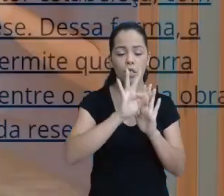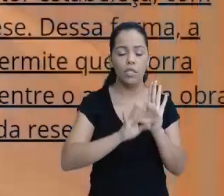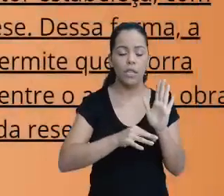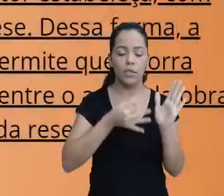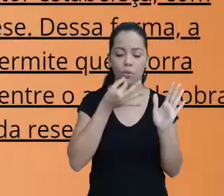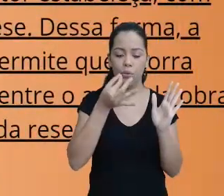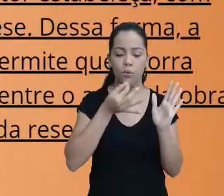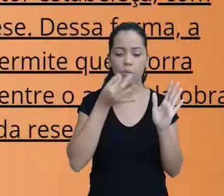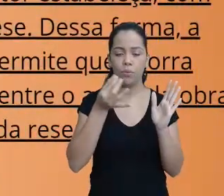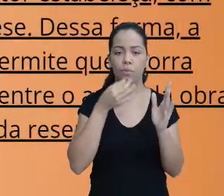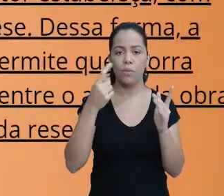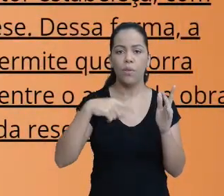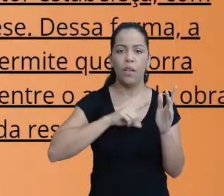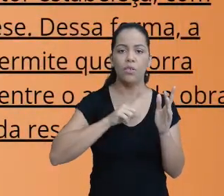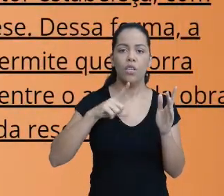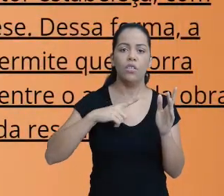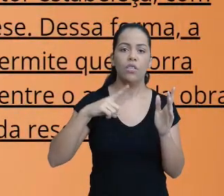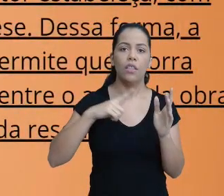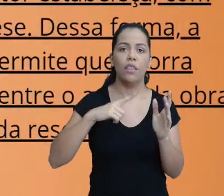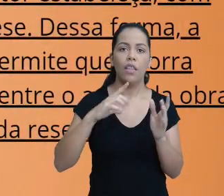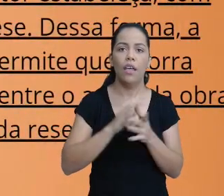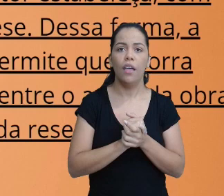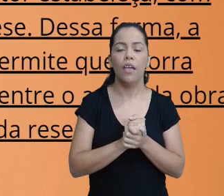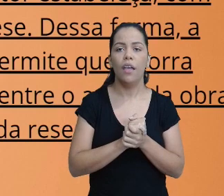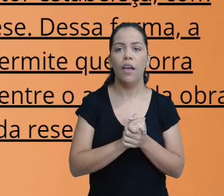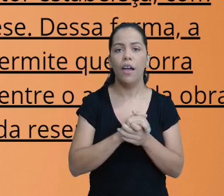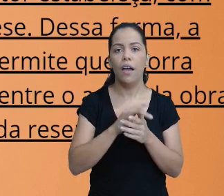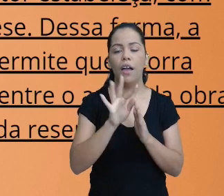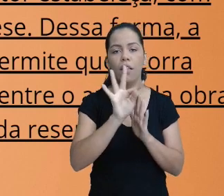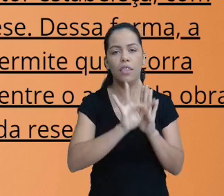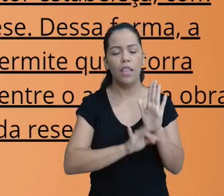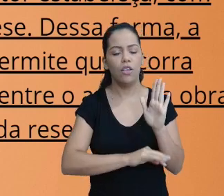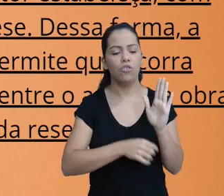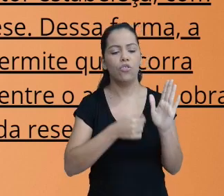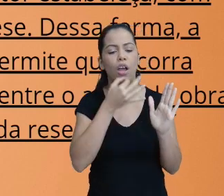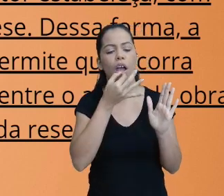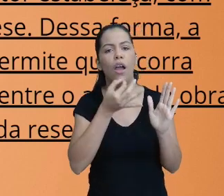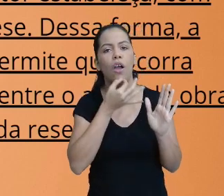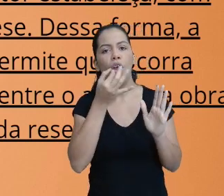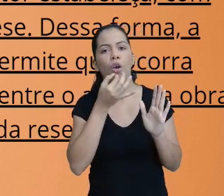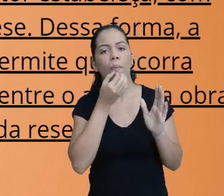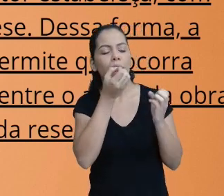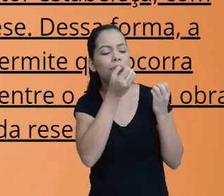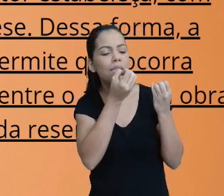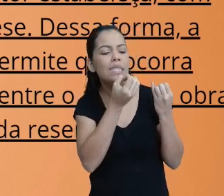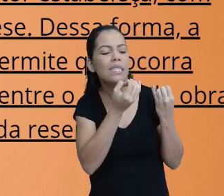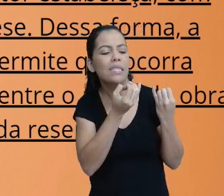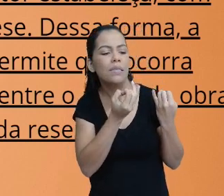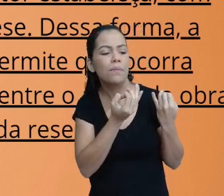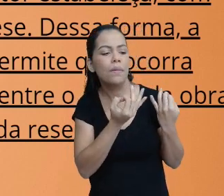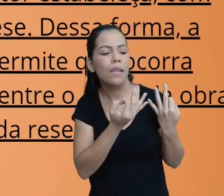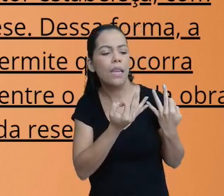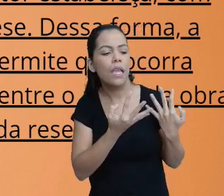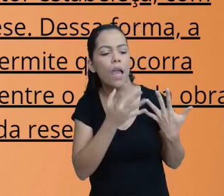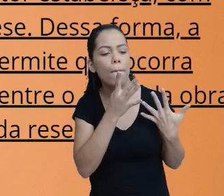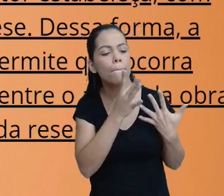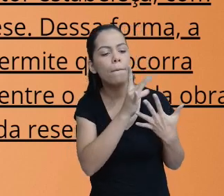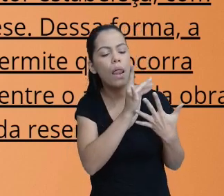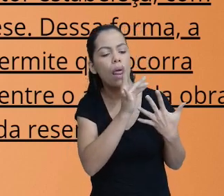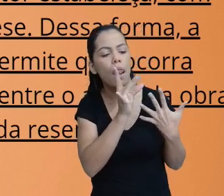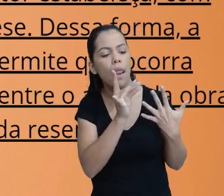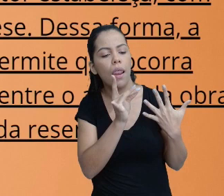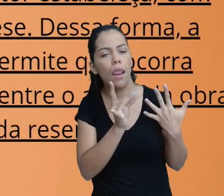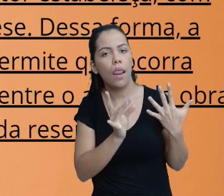gente teria a resenha descritiva, em que o autor apenas relaciona informações sobre a